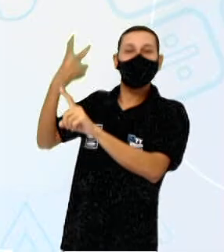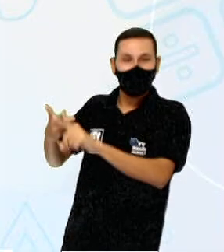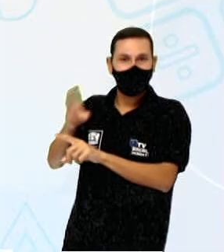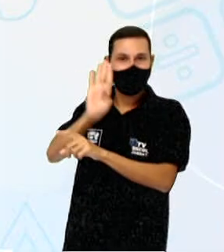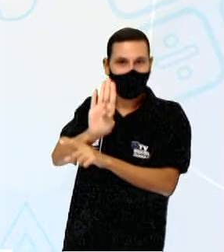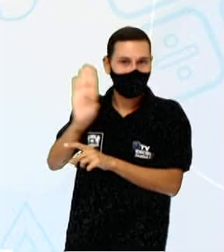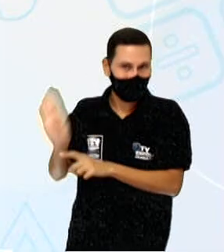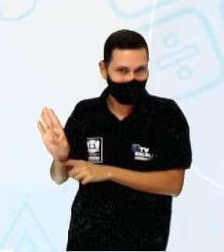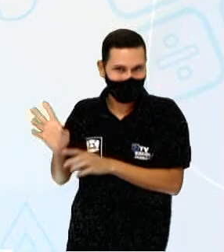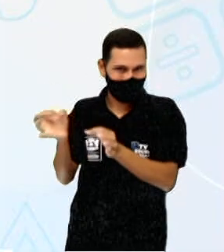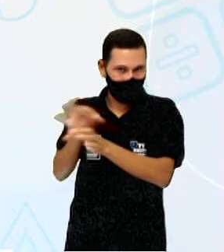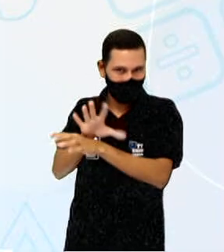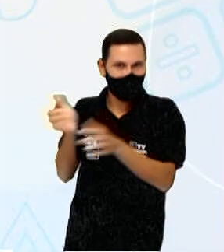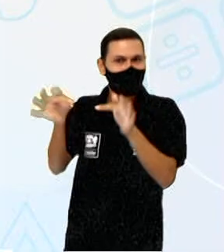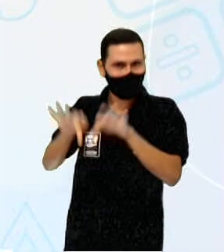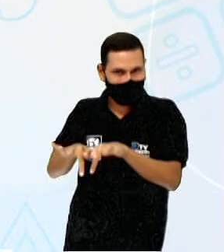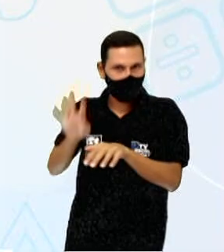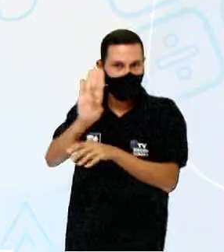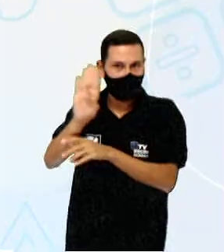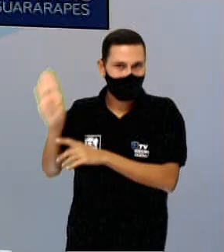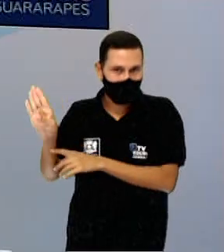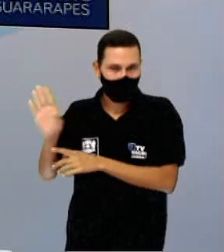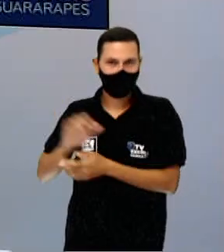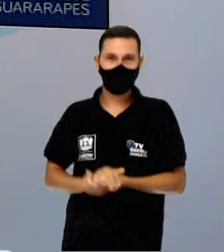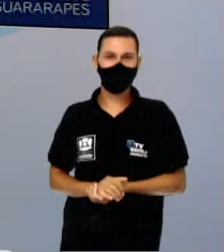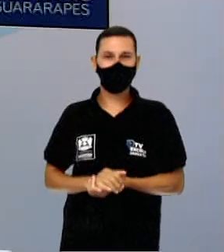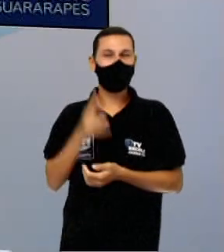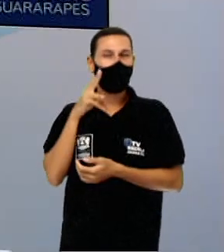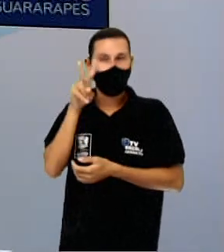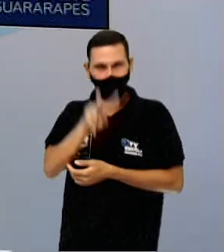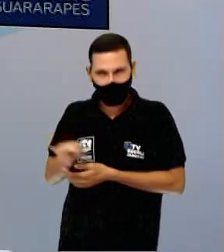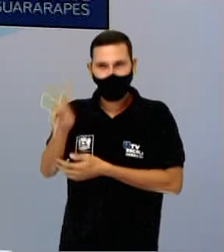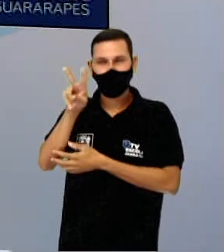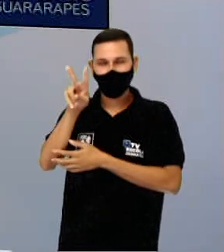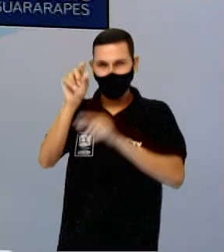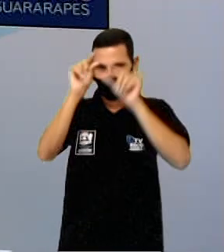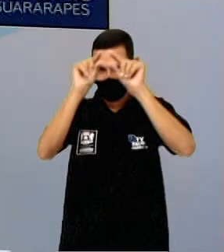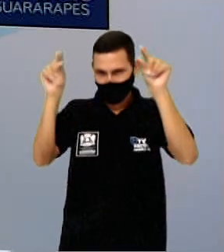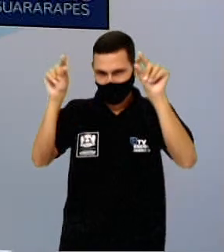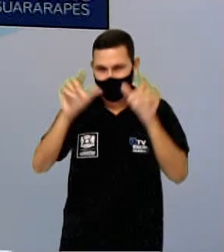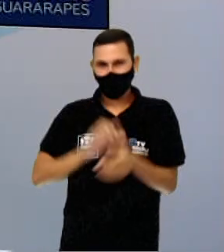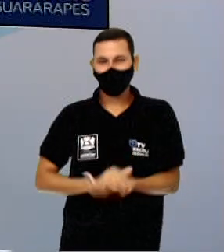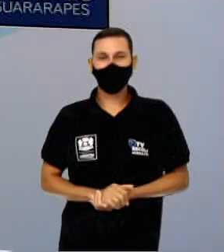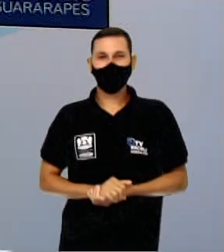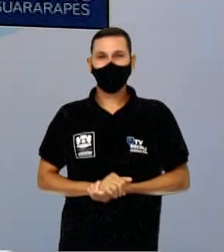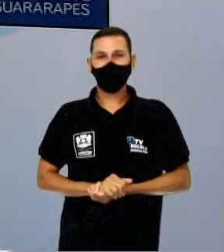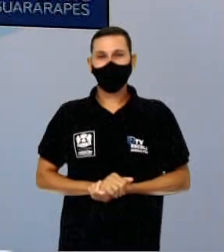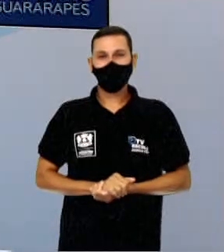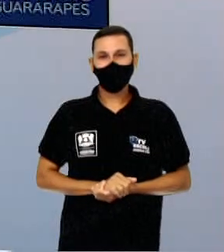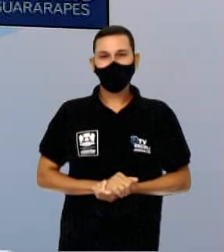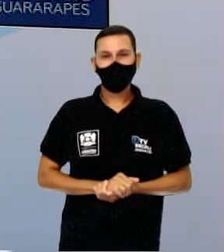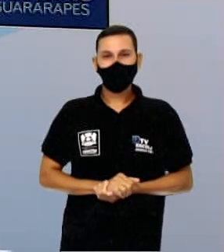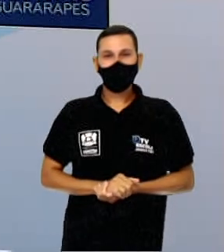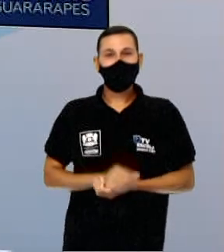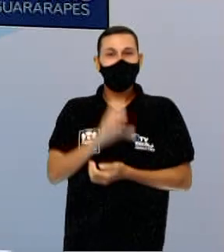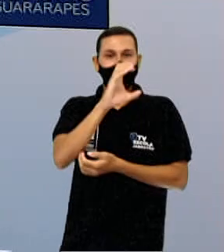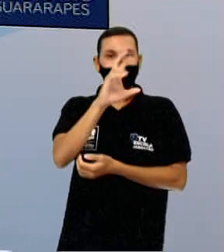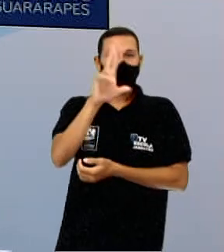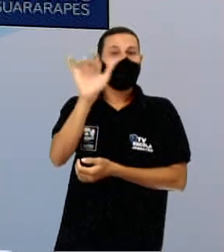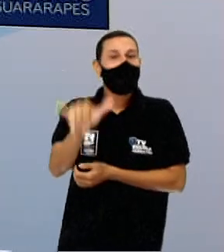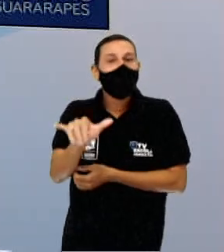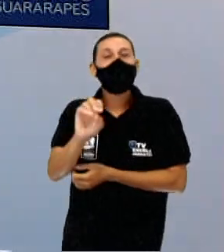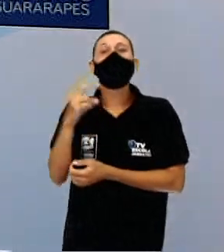We, espaço, that museum of art again last month. Qual vocês acham que entra melhor aí?